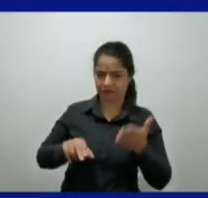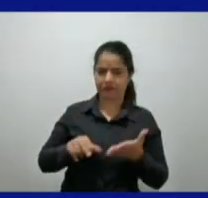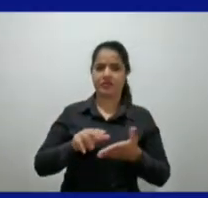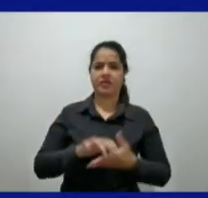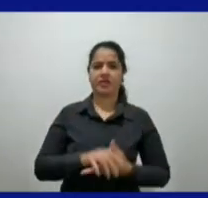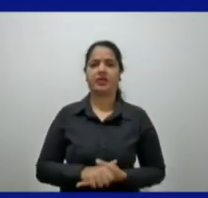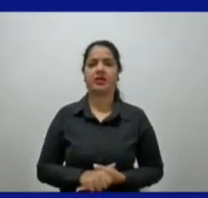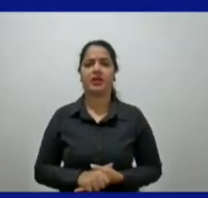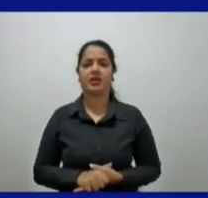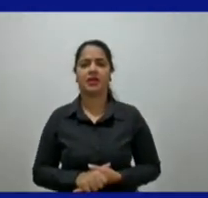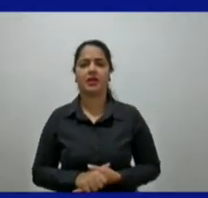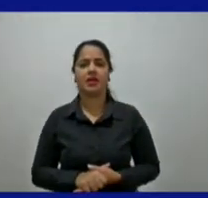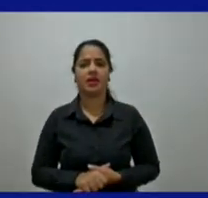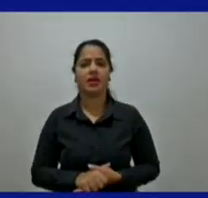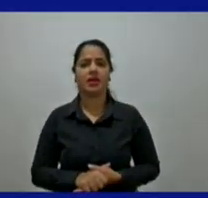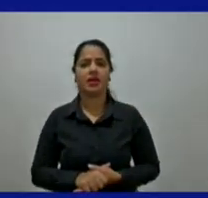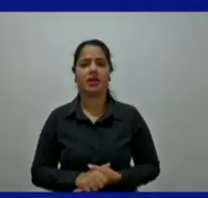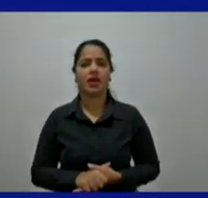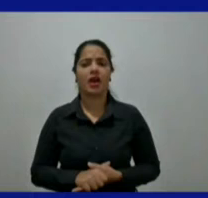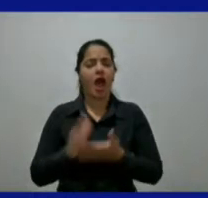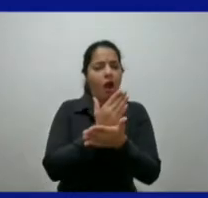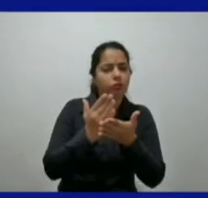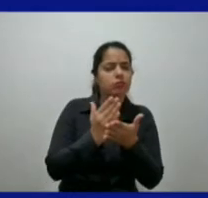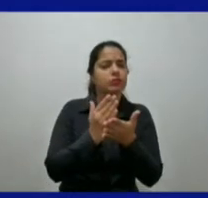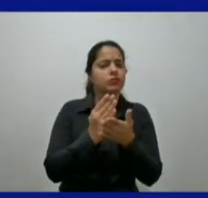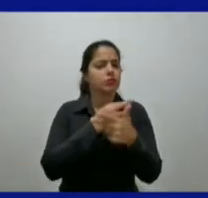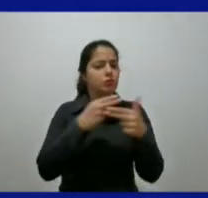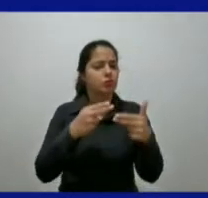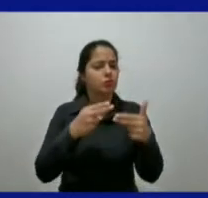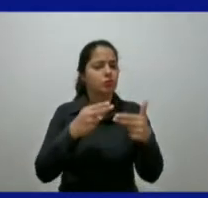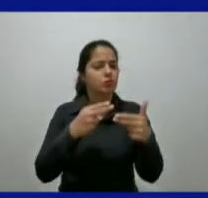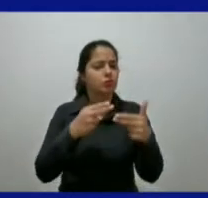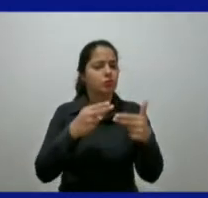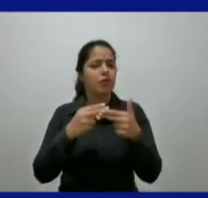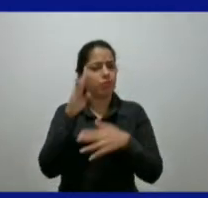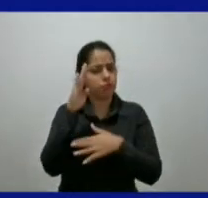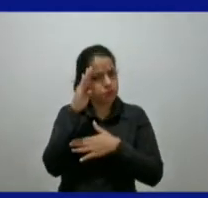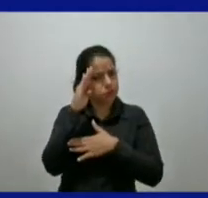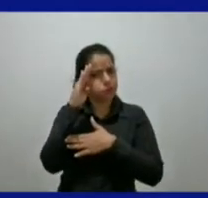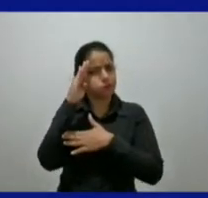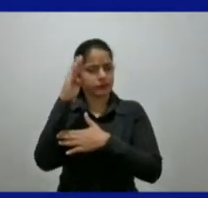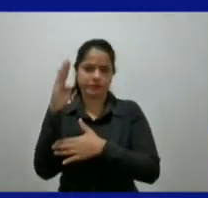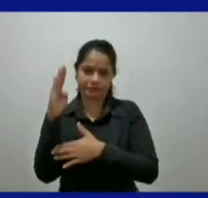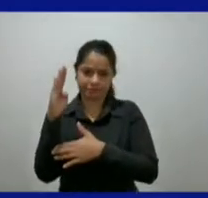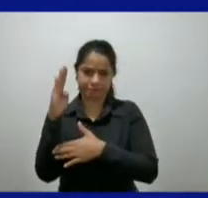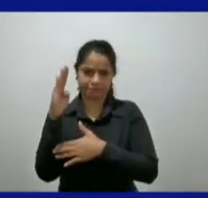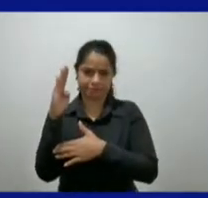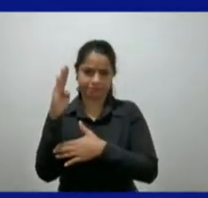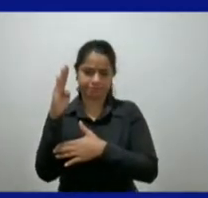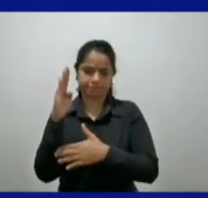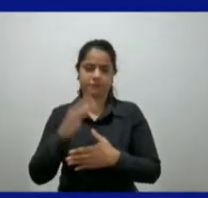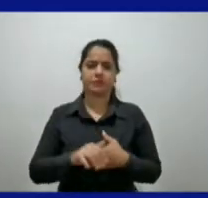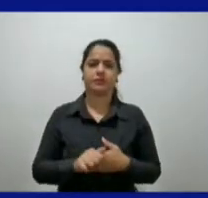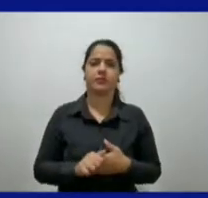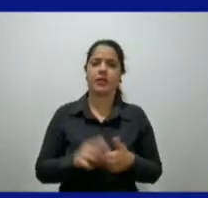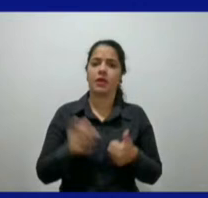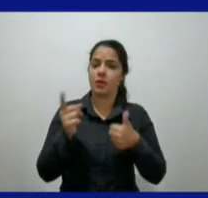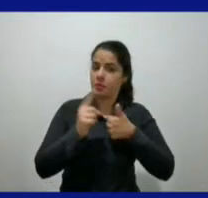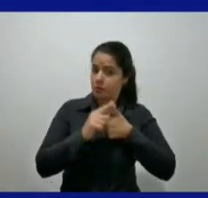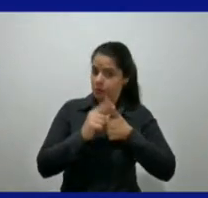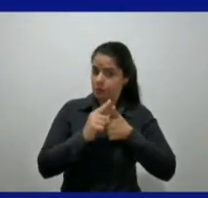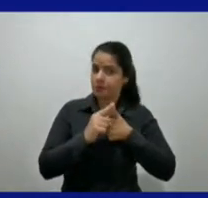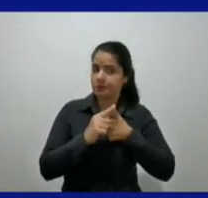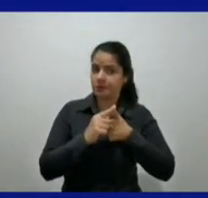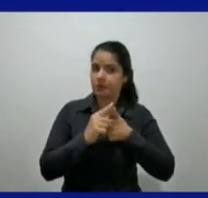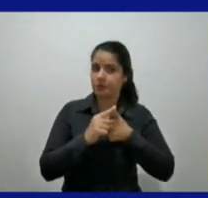pontos fundamentais que não são considerados. O primeiro deles, que é o mais